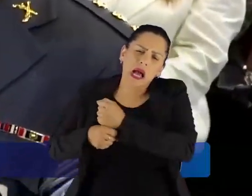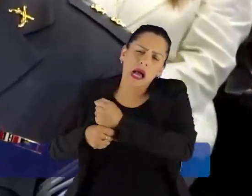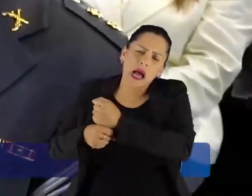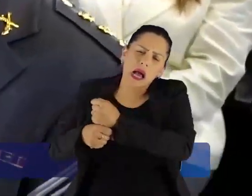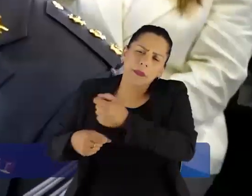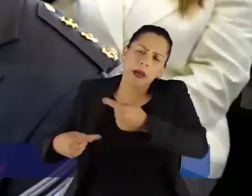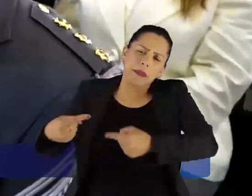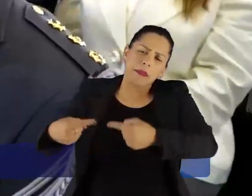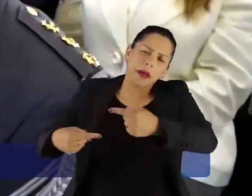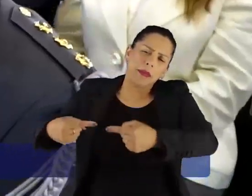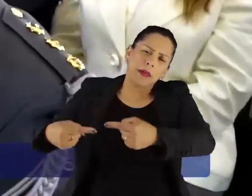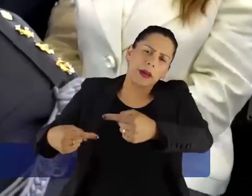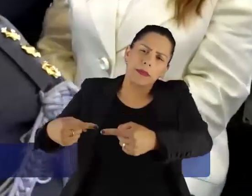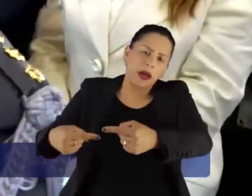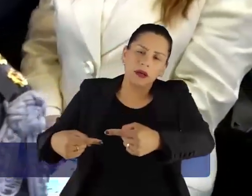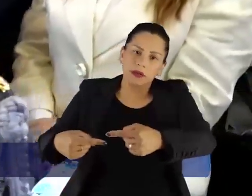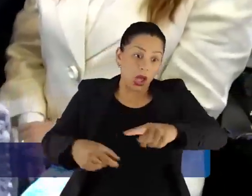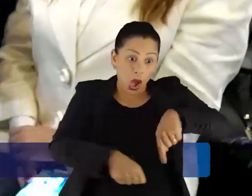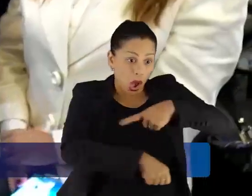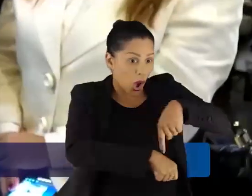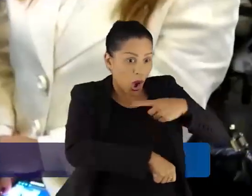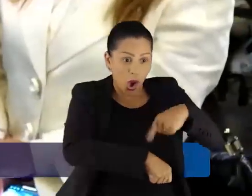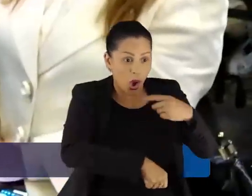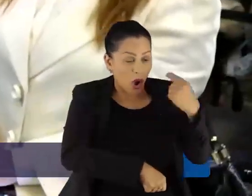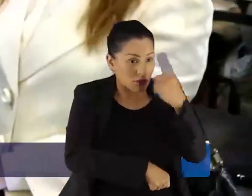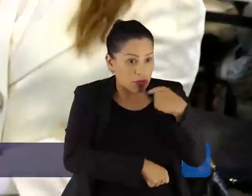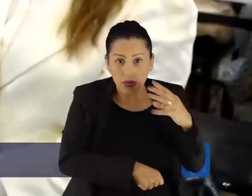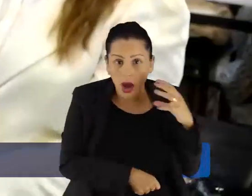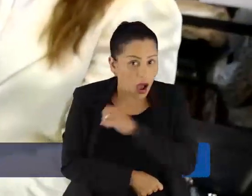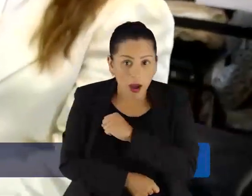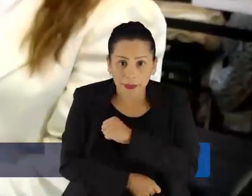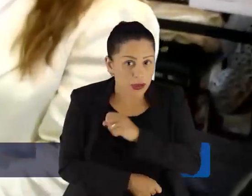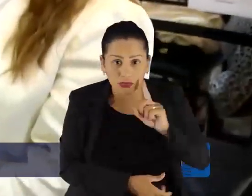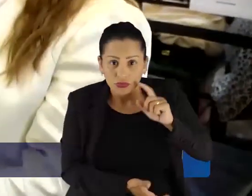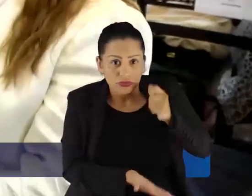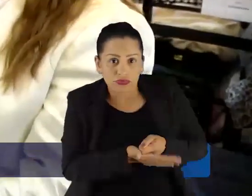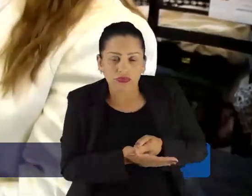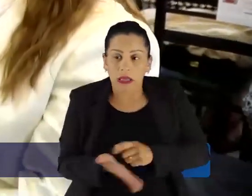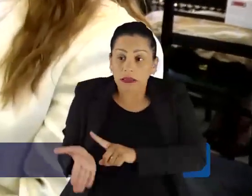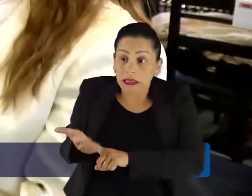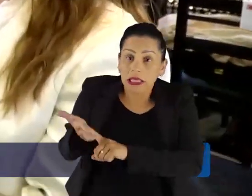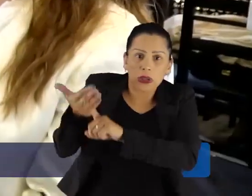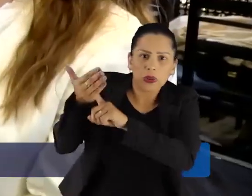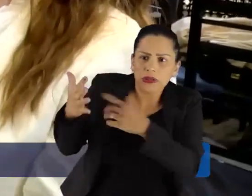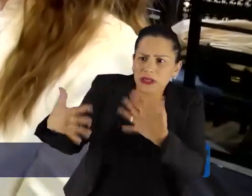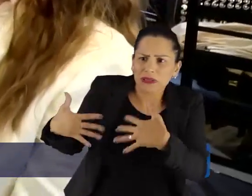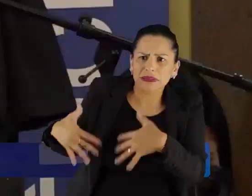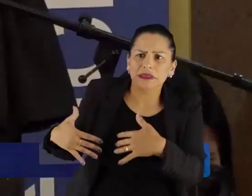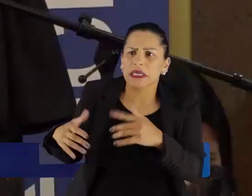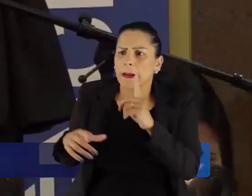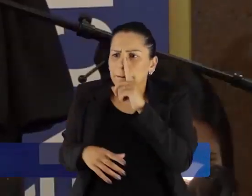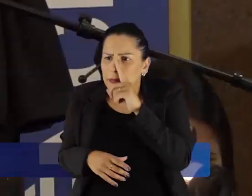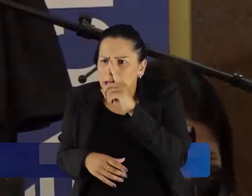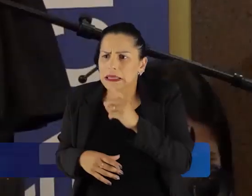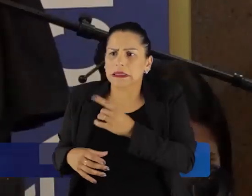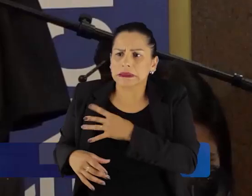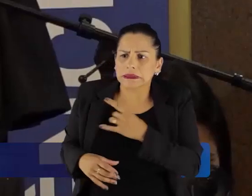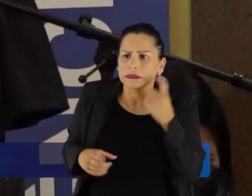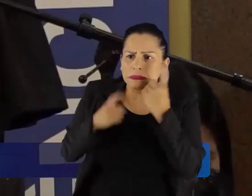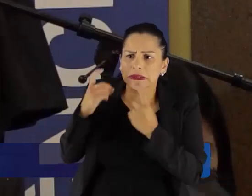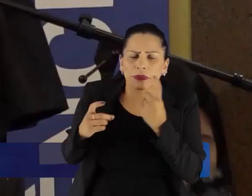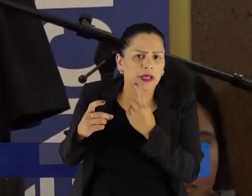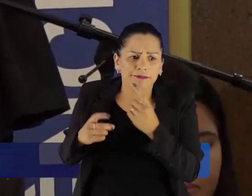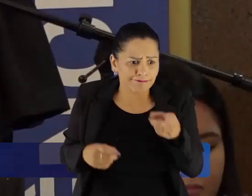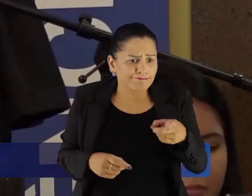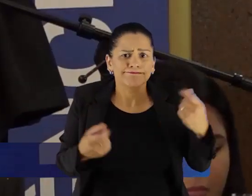são aprovadas em questão de horas tecnologias incipientes e até perigosas são ativadas pois os riscos